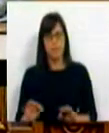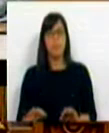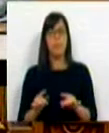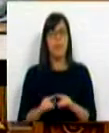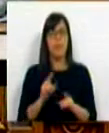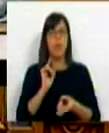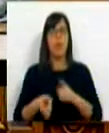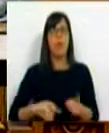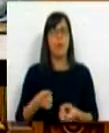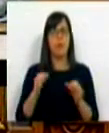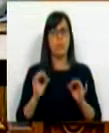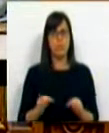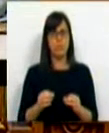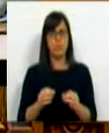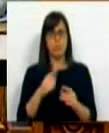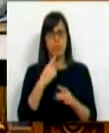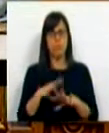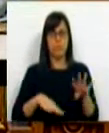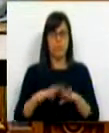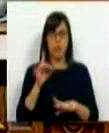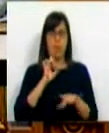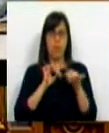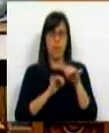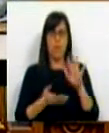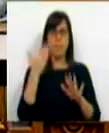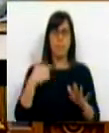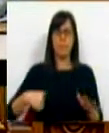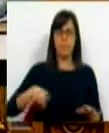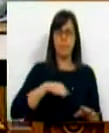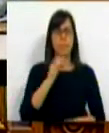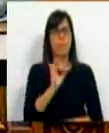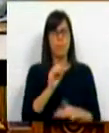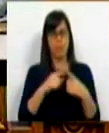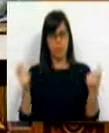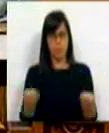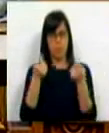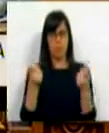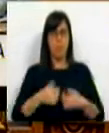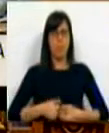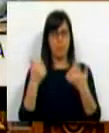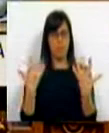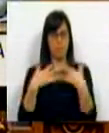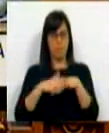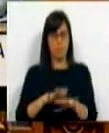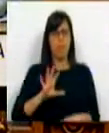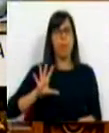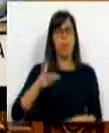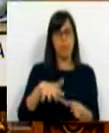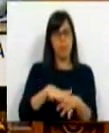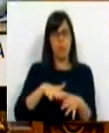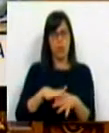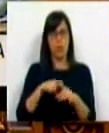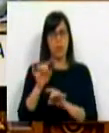preparação daquilo que é uma mão de obra cada vez mais qualificada que nós necessitamos para promovermos uma melhor integração do país no